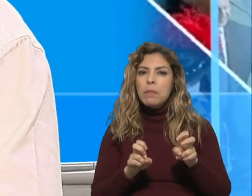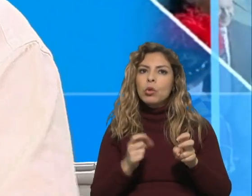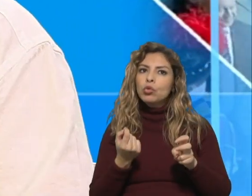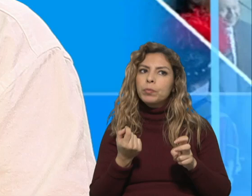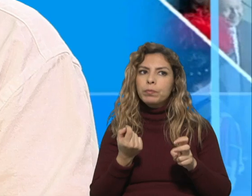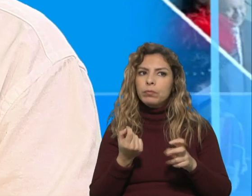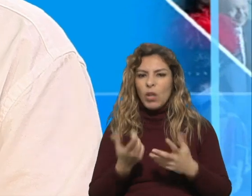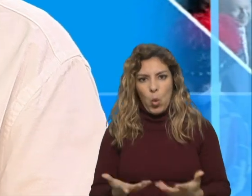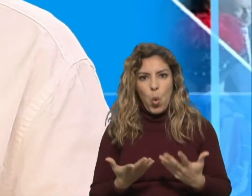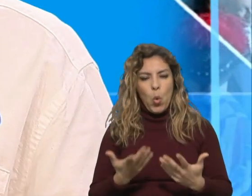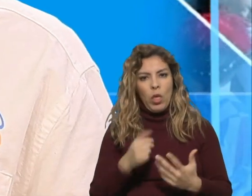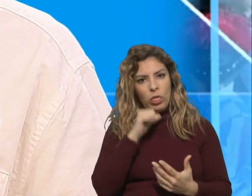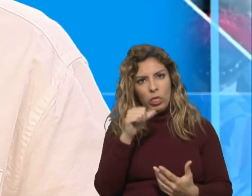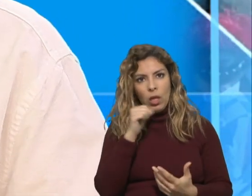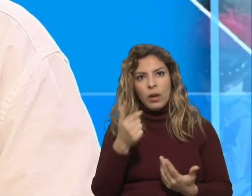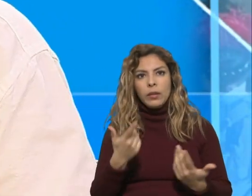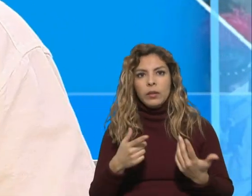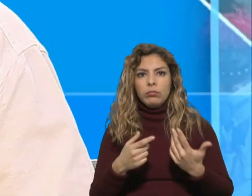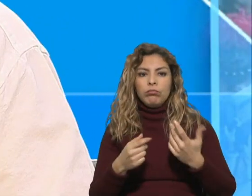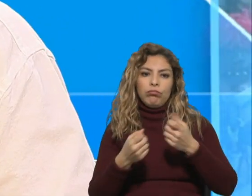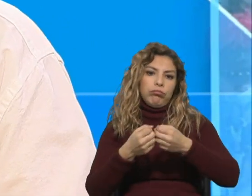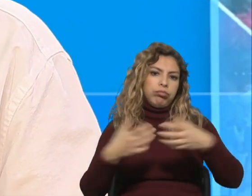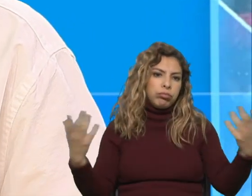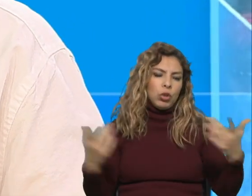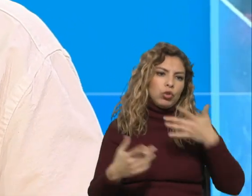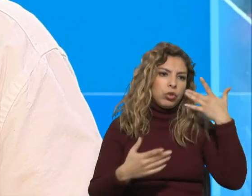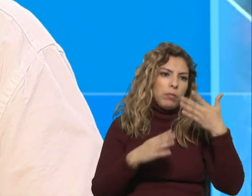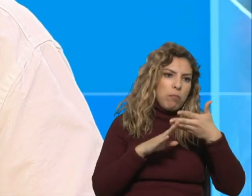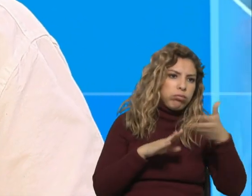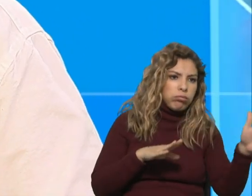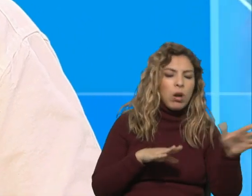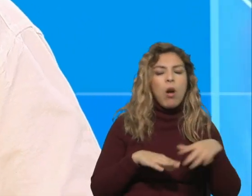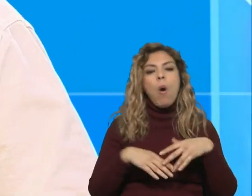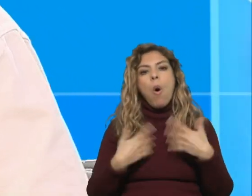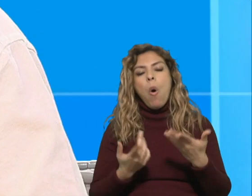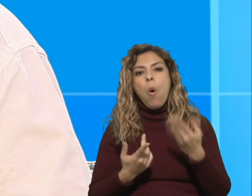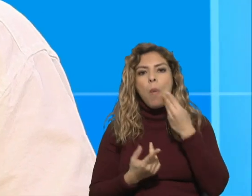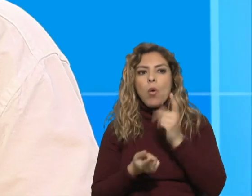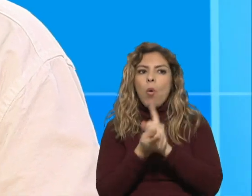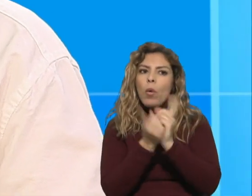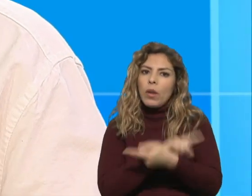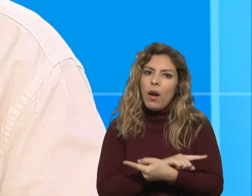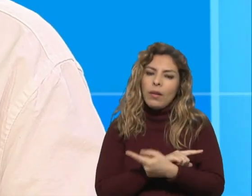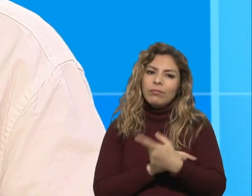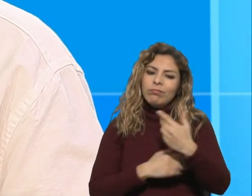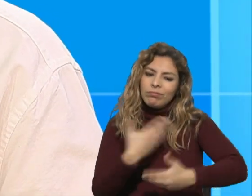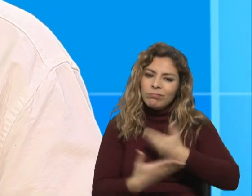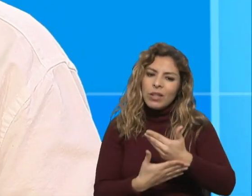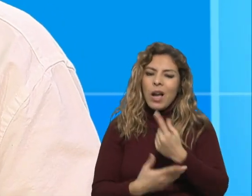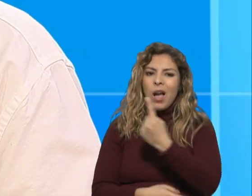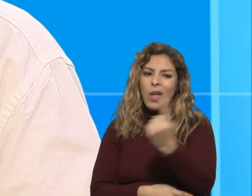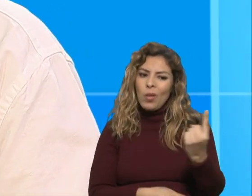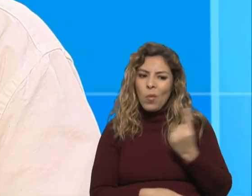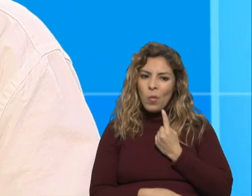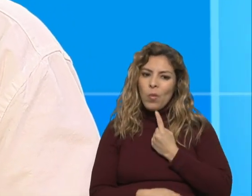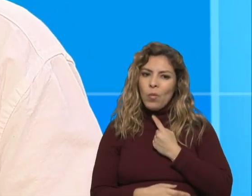atual, que é a questão da polarização, dos extremismos e como é que nós conseguimos inverter um bocadinho este processo e cada um no seu contexto